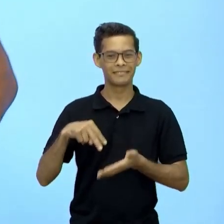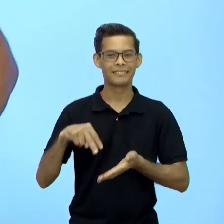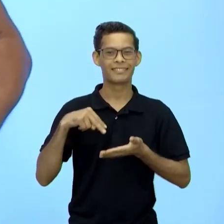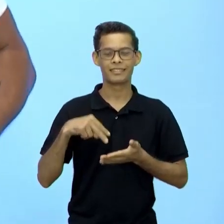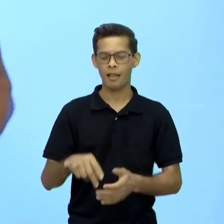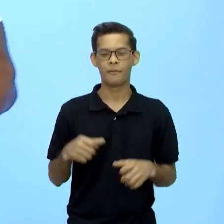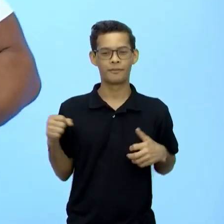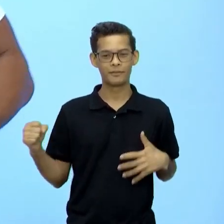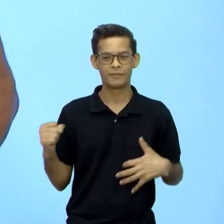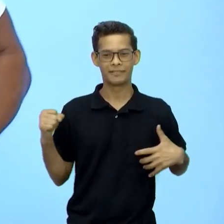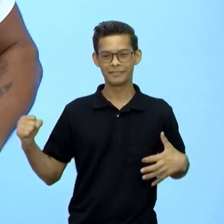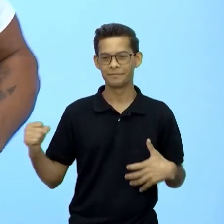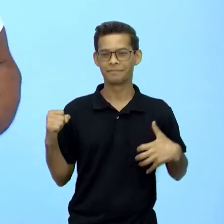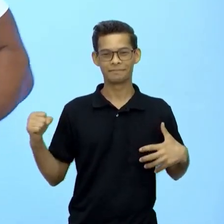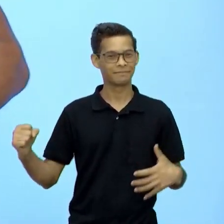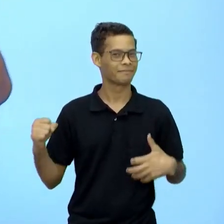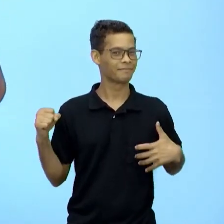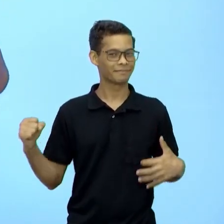forrozinho.